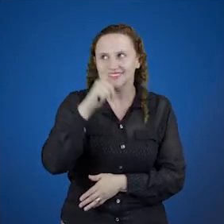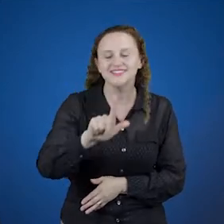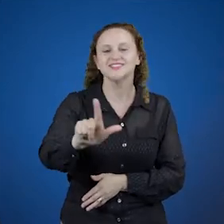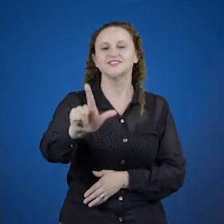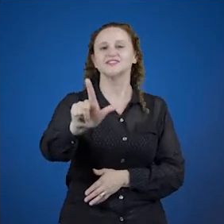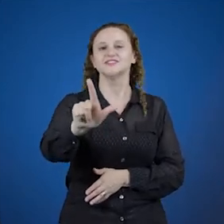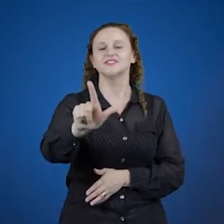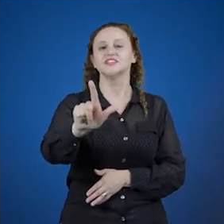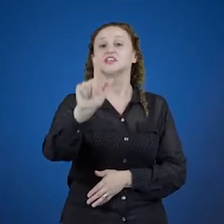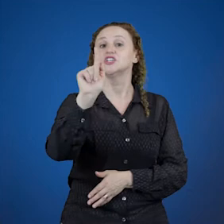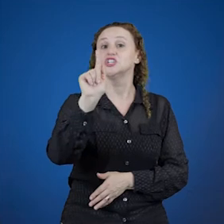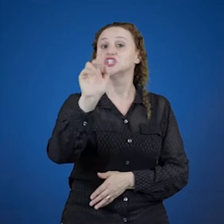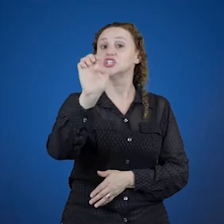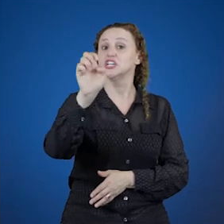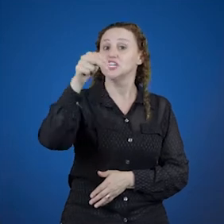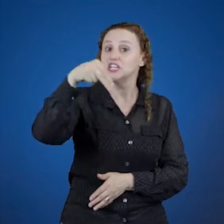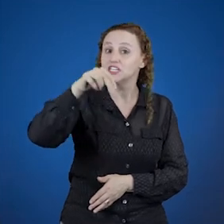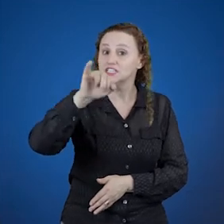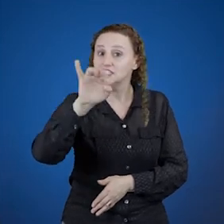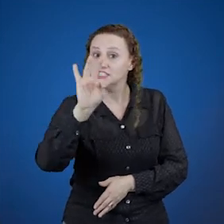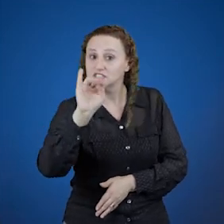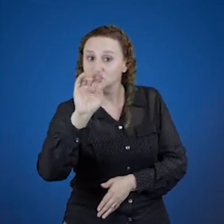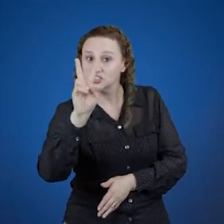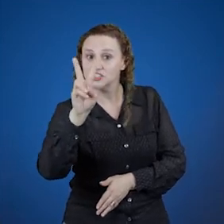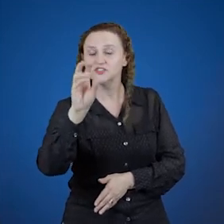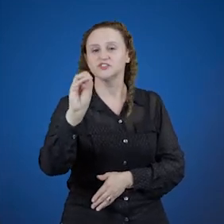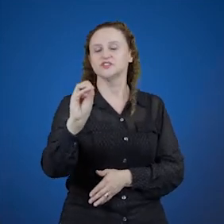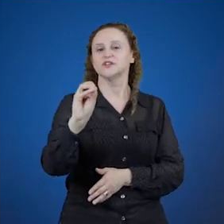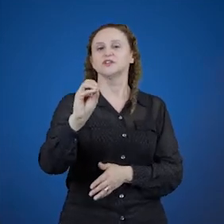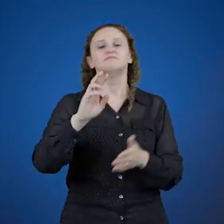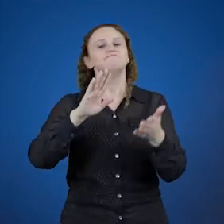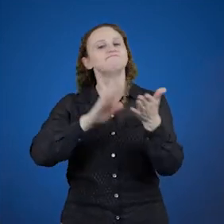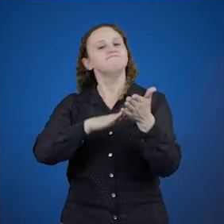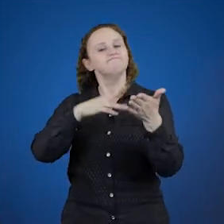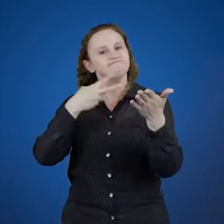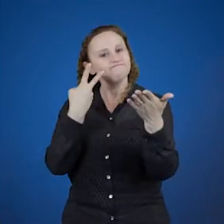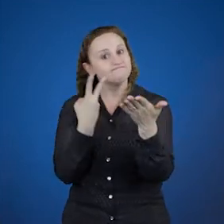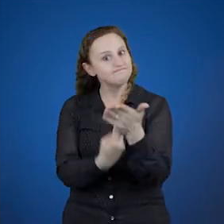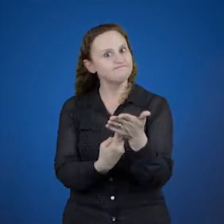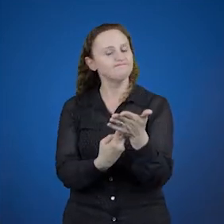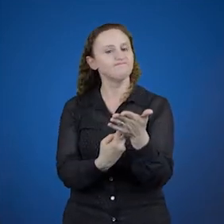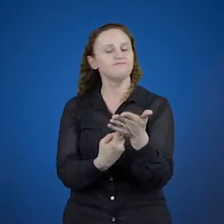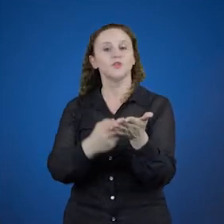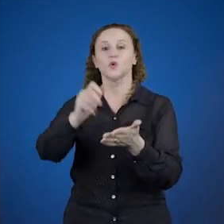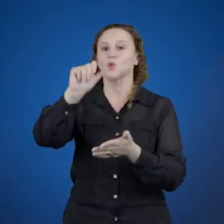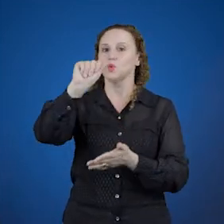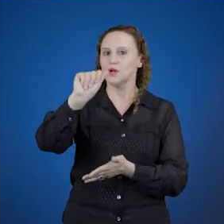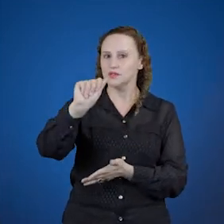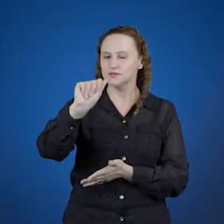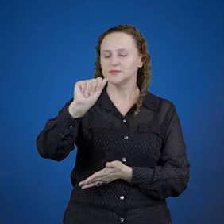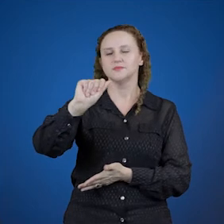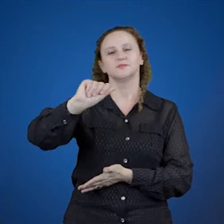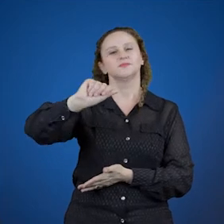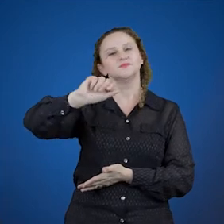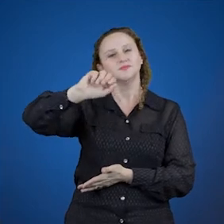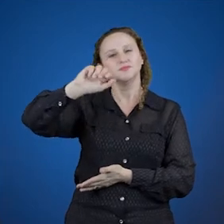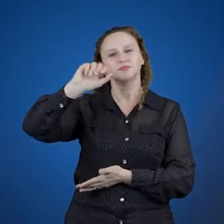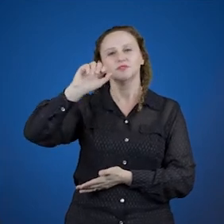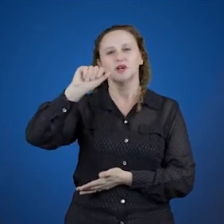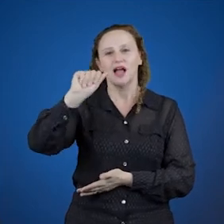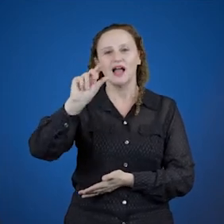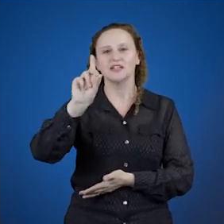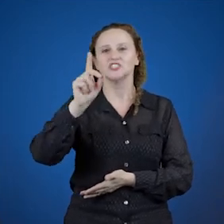e repetindo o genitivo serve para traduzir o adjunto adnominal